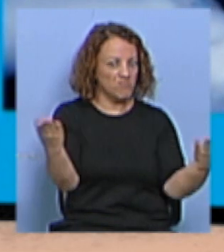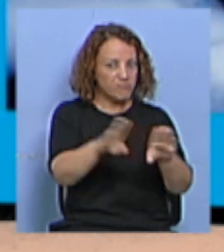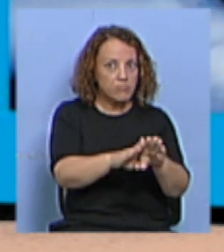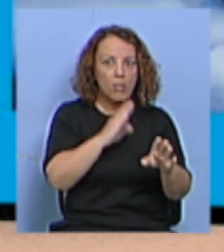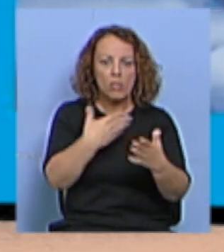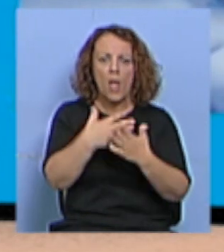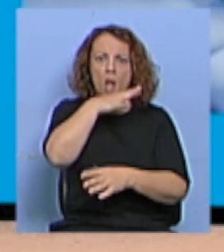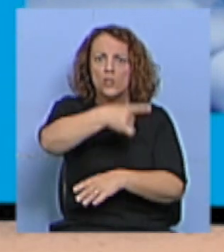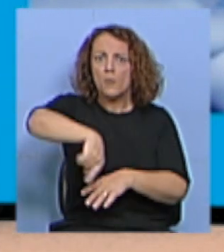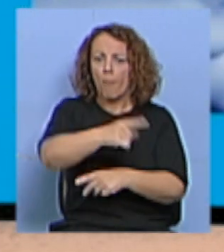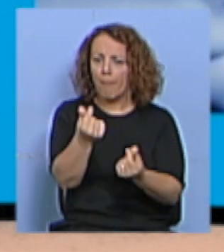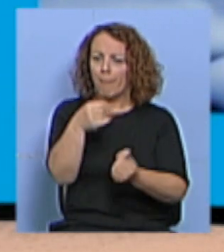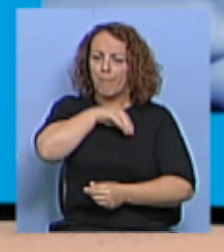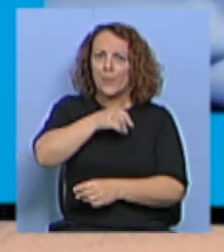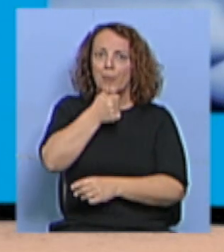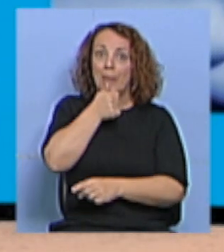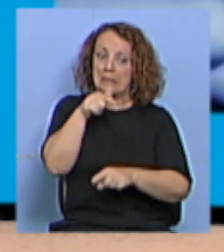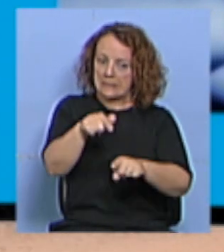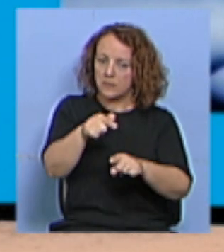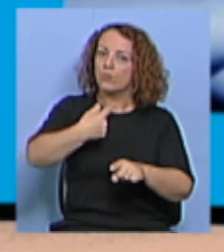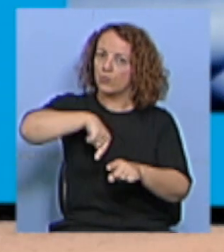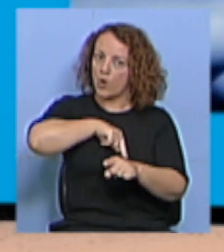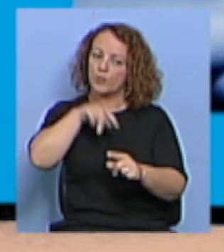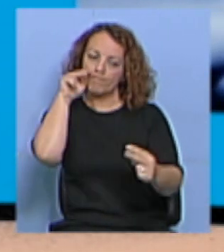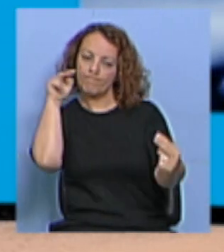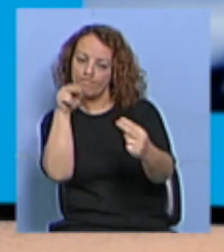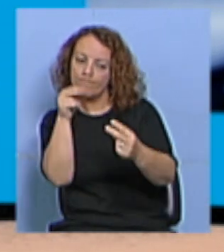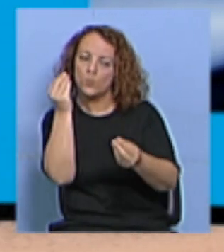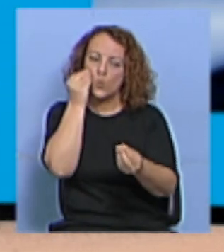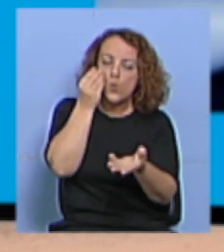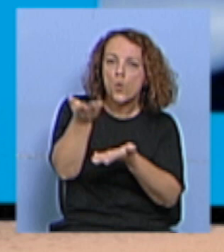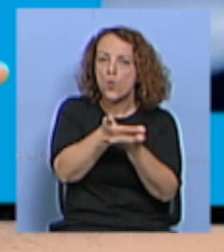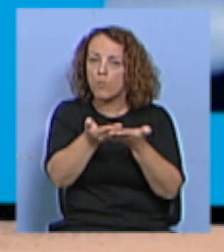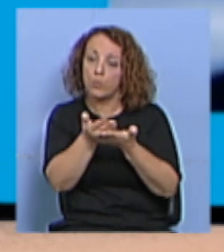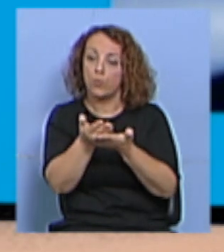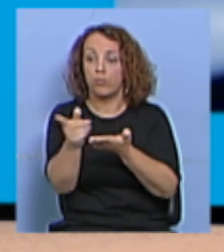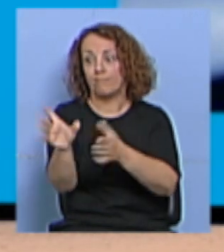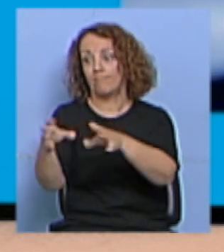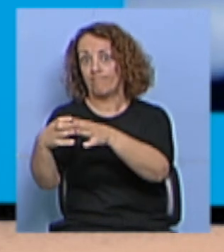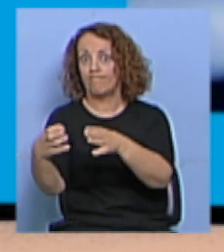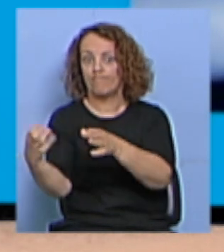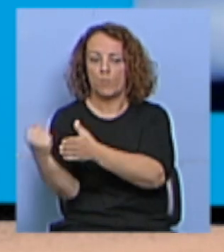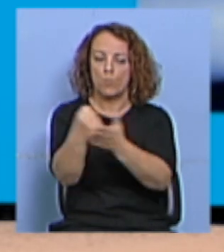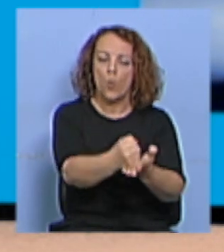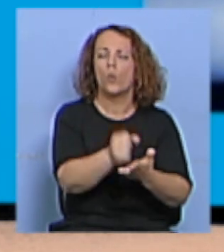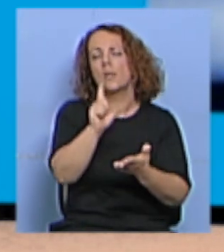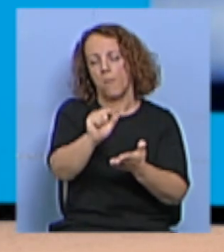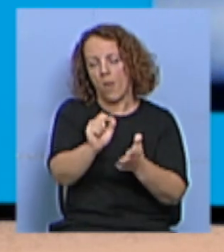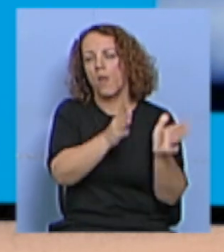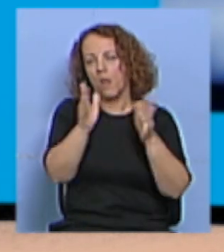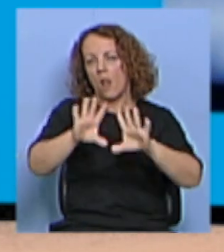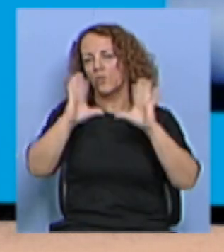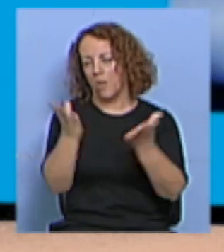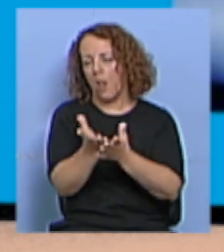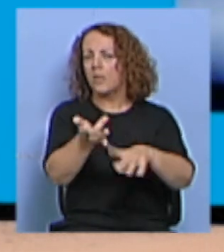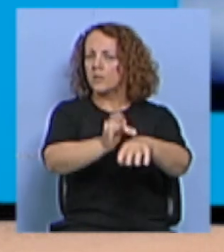por isso é esse tipo de acompanhamento também que estamos a ver com os nossos parceiros, para além naturalmente da dimensão de sensibilização que também já